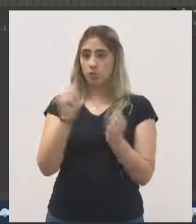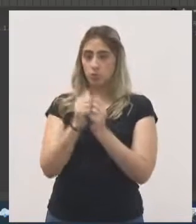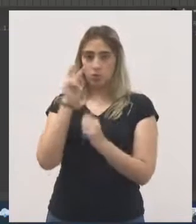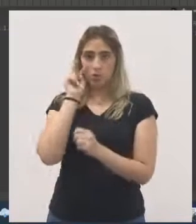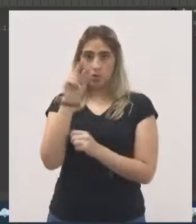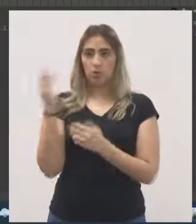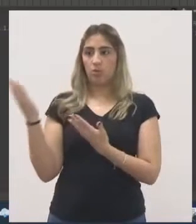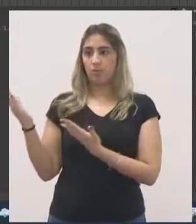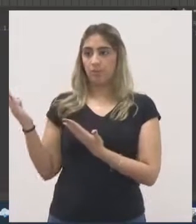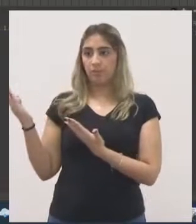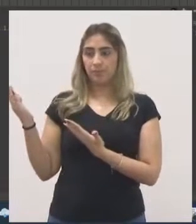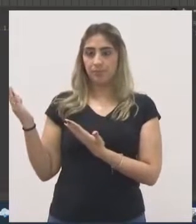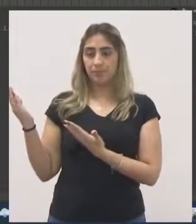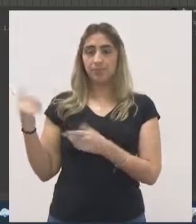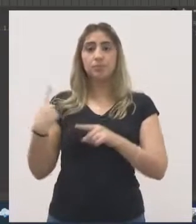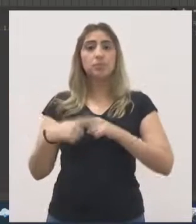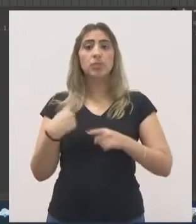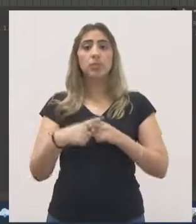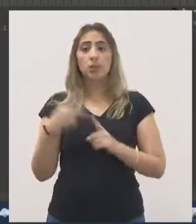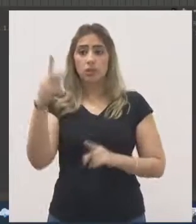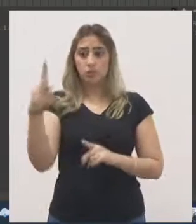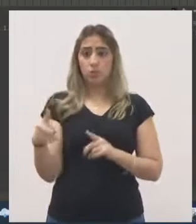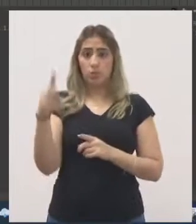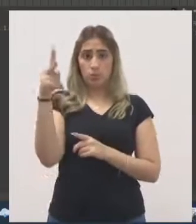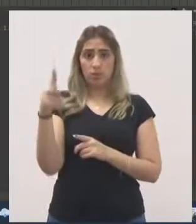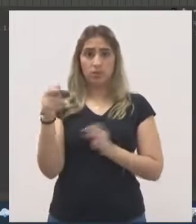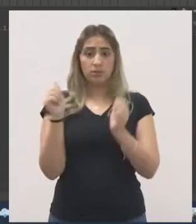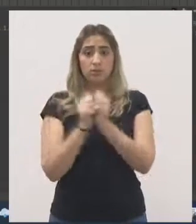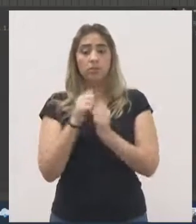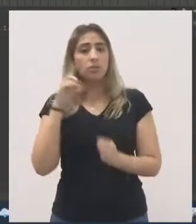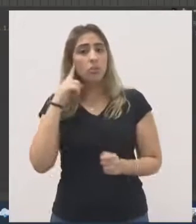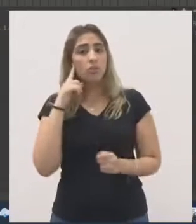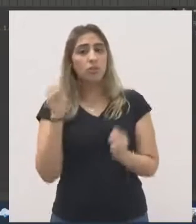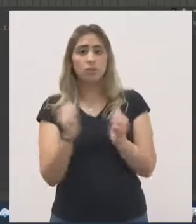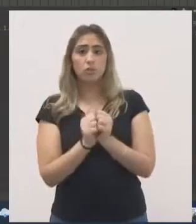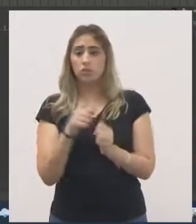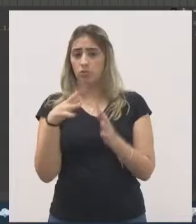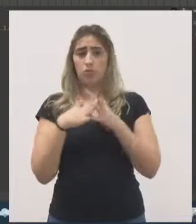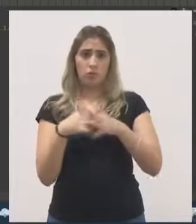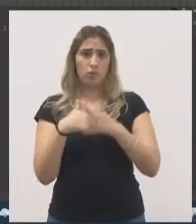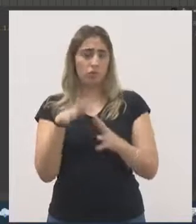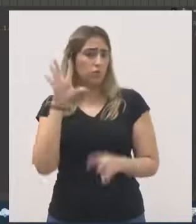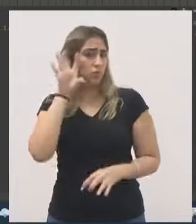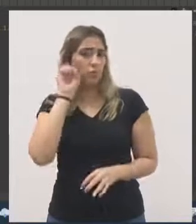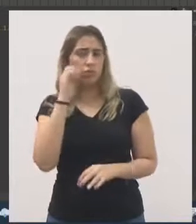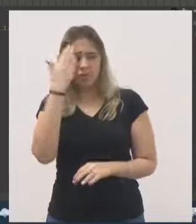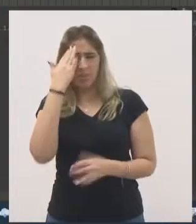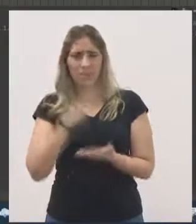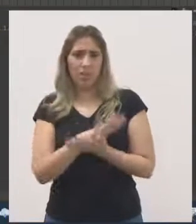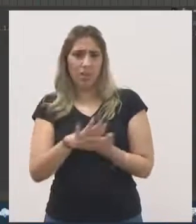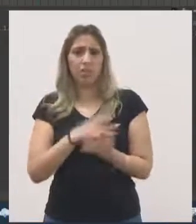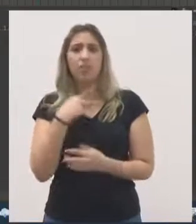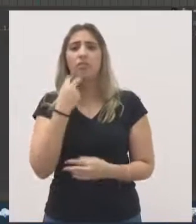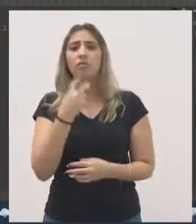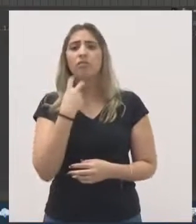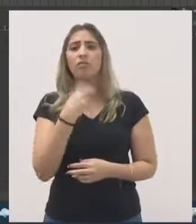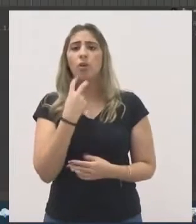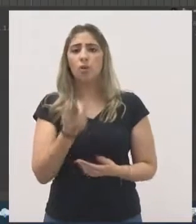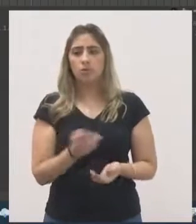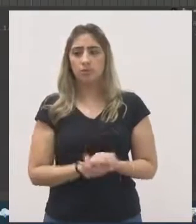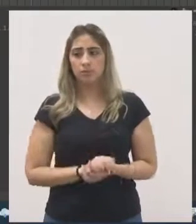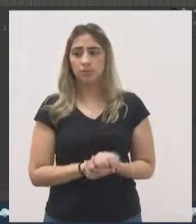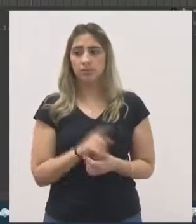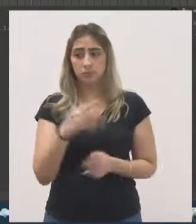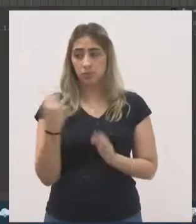e deixar uma embaixo da outra, porque vai tocar as 2 ao mesmo tempo e a gente vai confundir com o que está falando. Sim. Então, a gente poderia